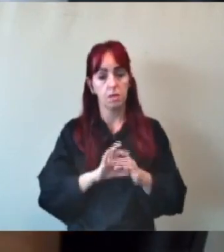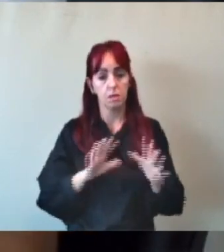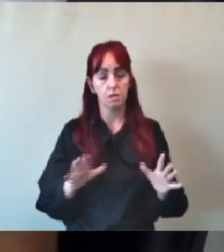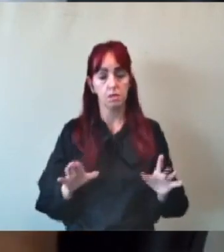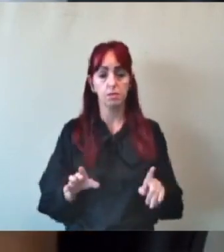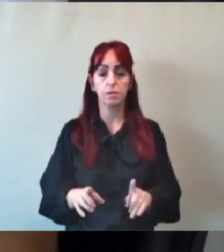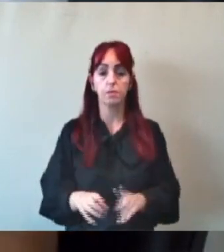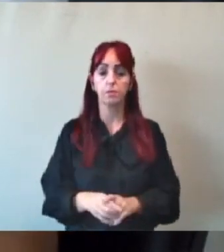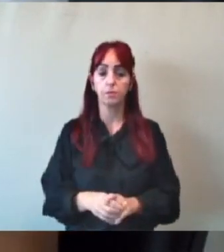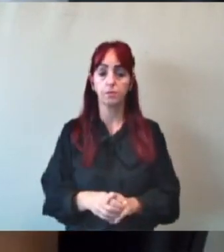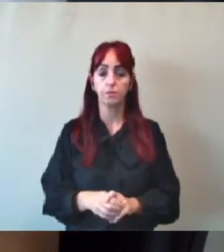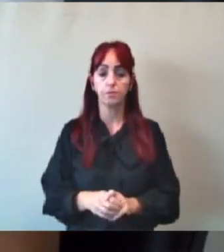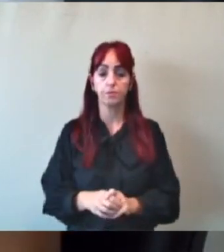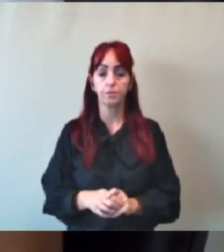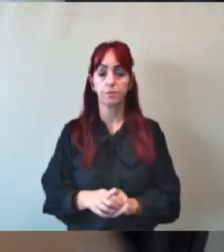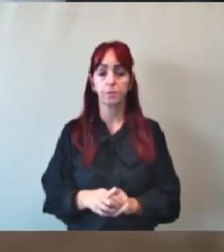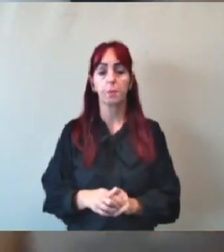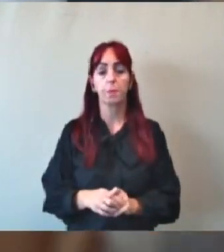Voltamos.